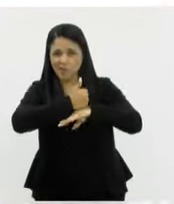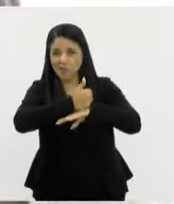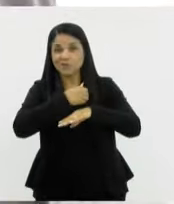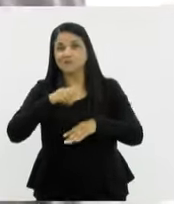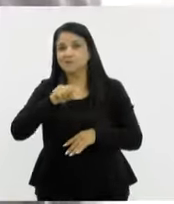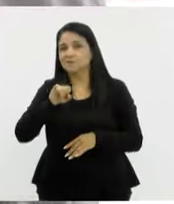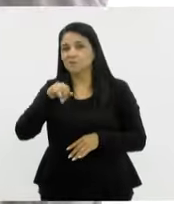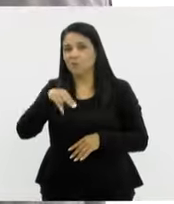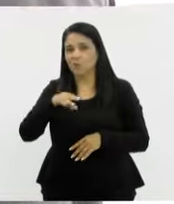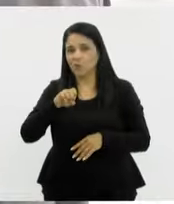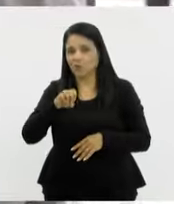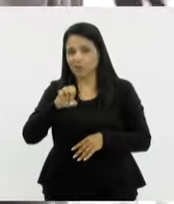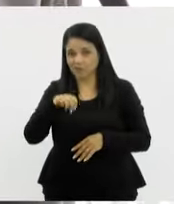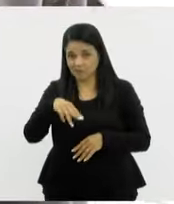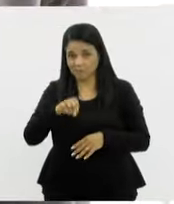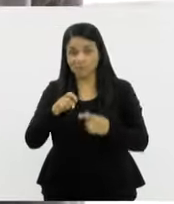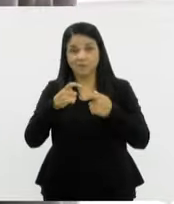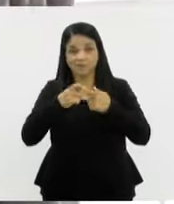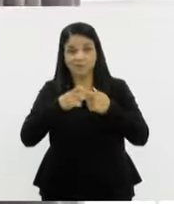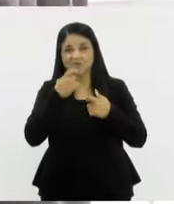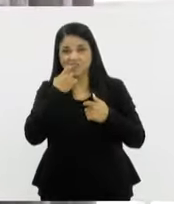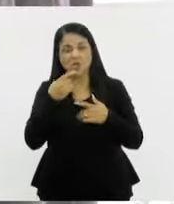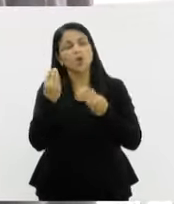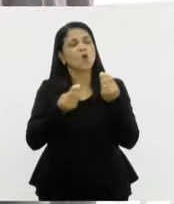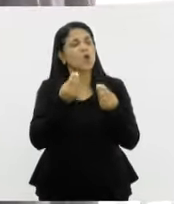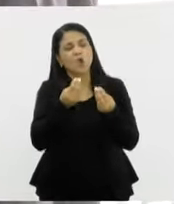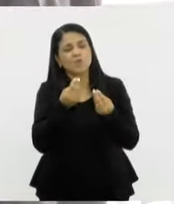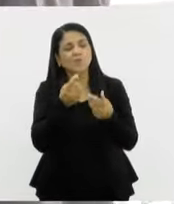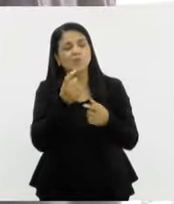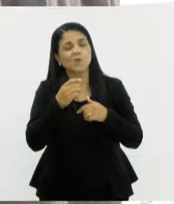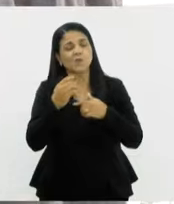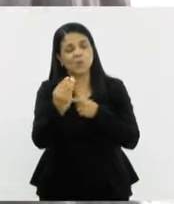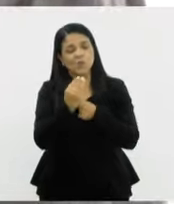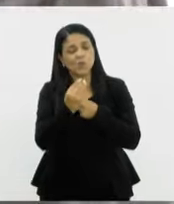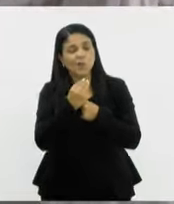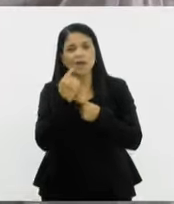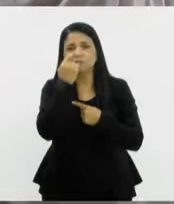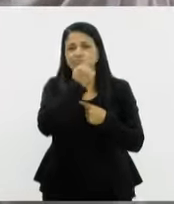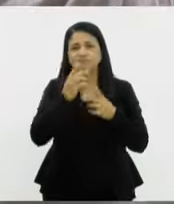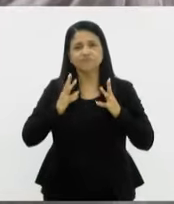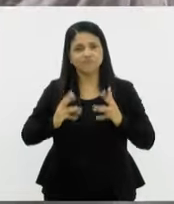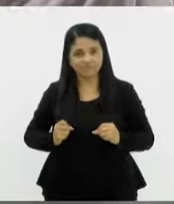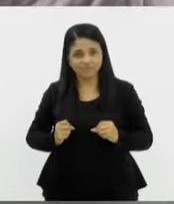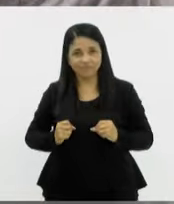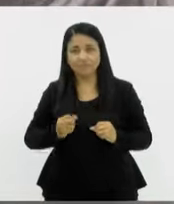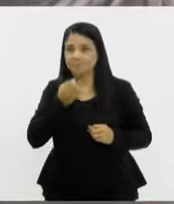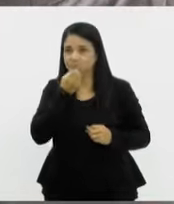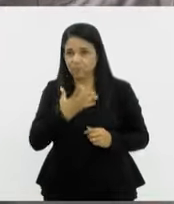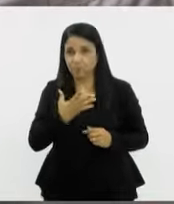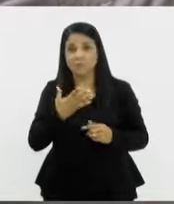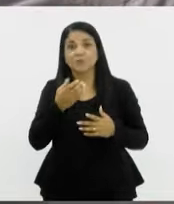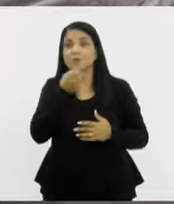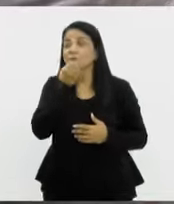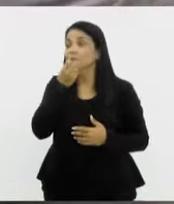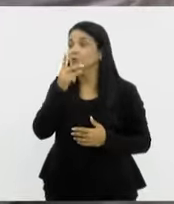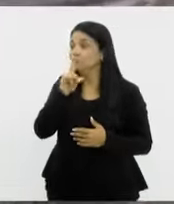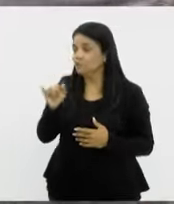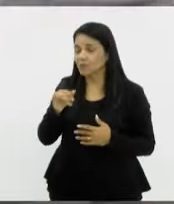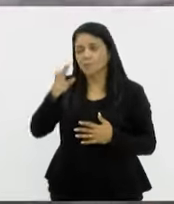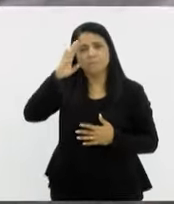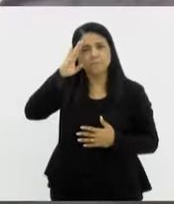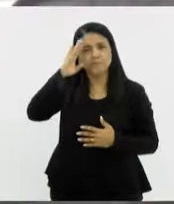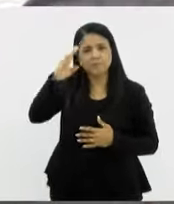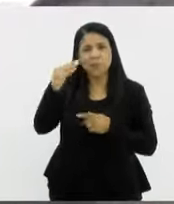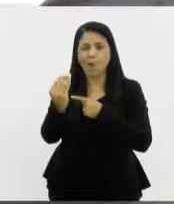sobre esse assunto. Doutora, quais são os principais cuidados para manter uma boa higiene bucal? Bom dia. Então, os principais